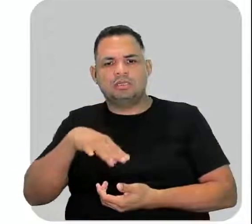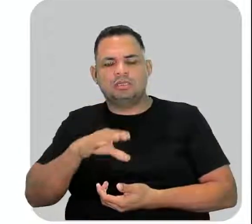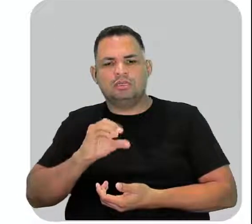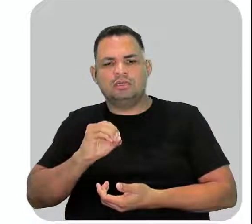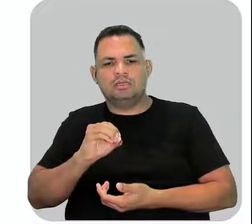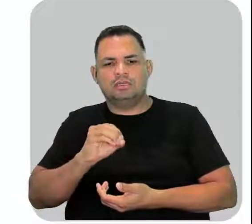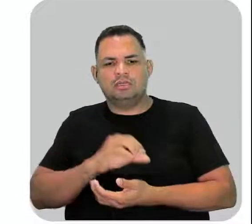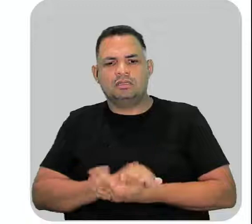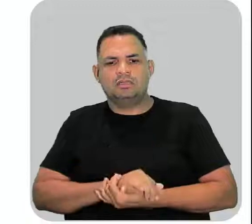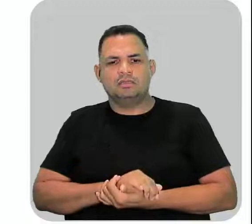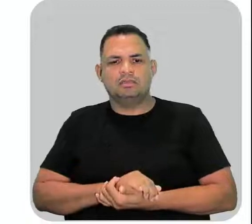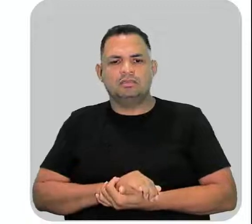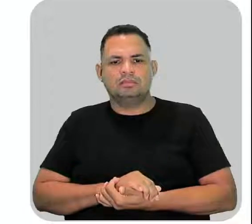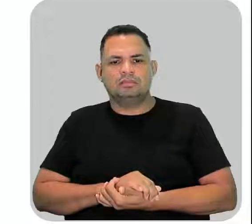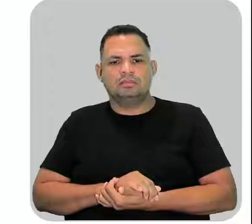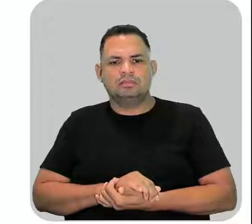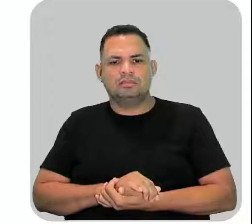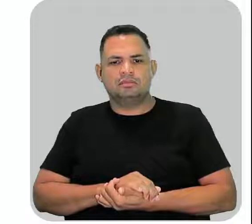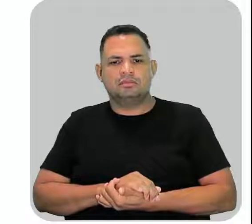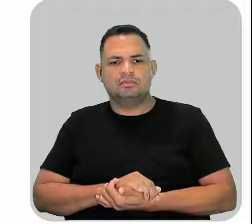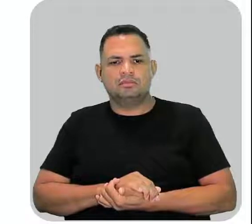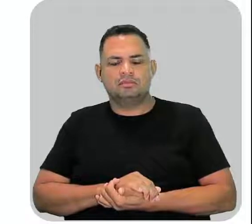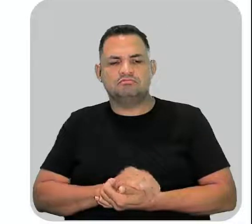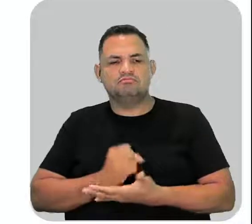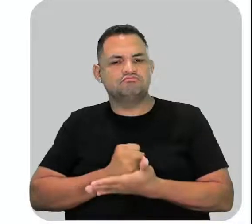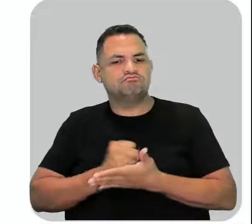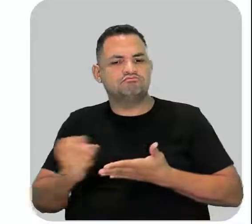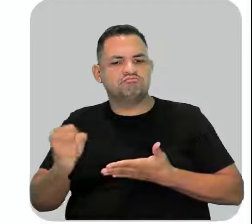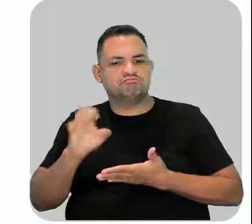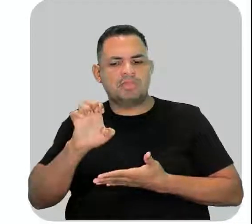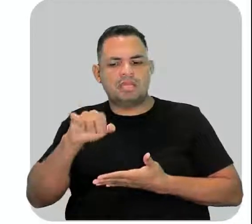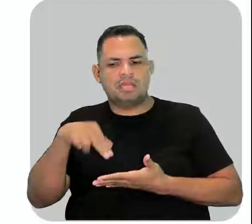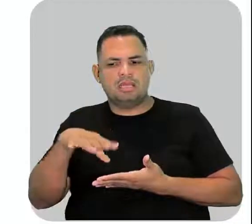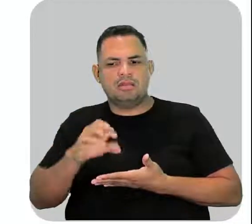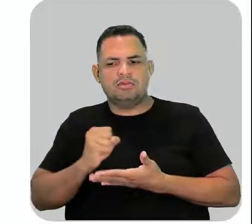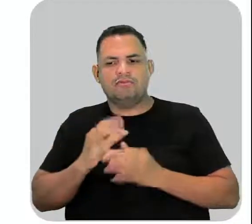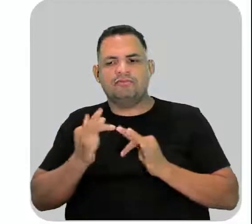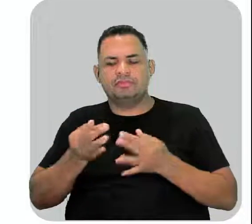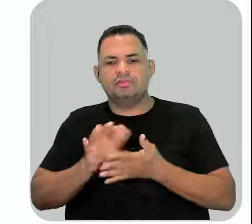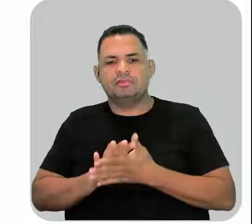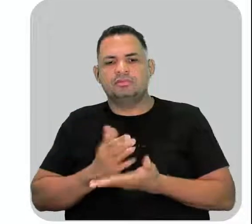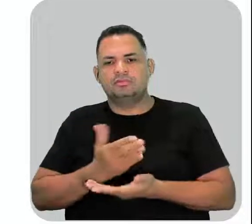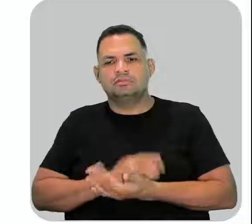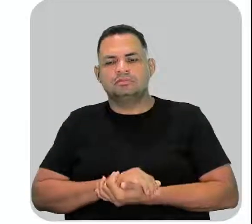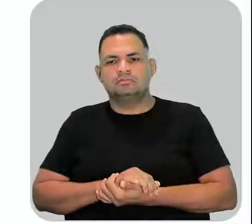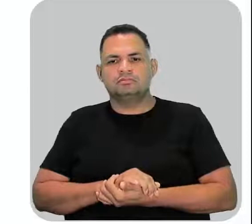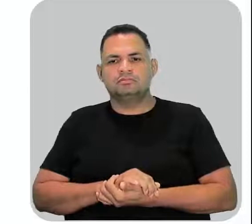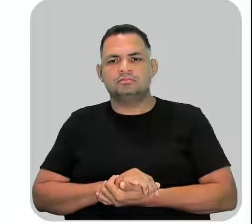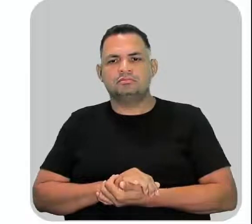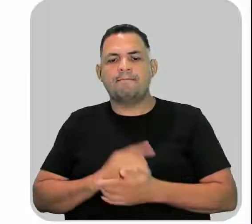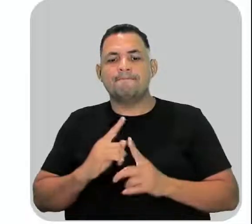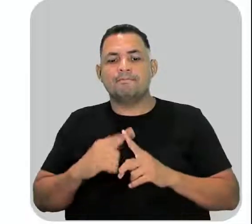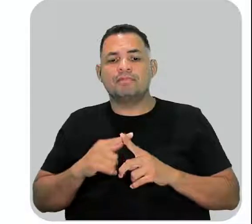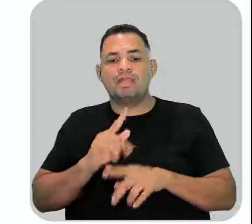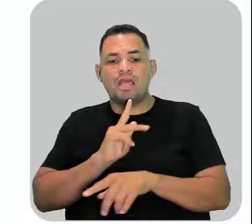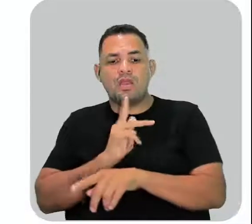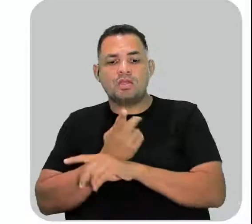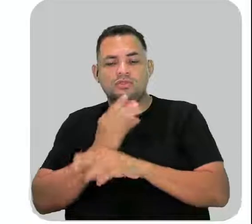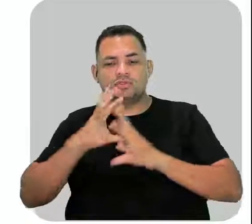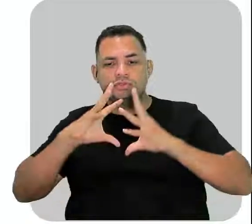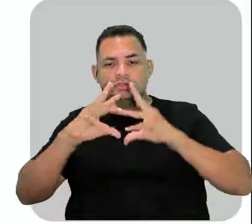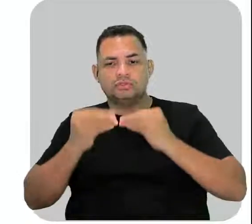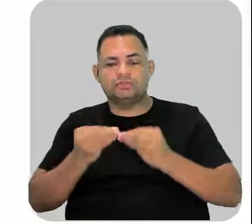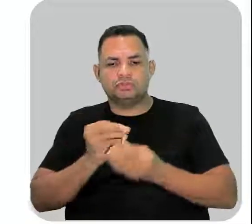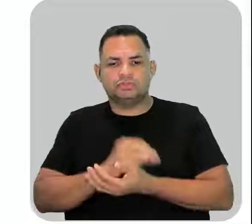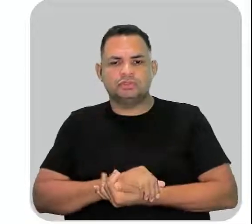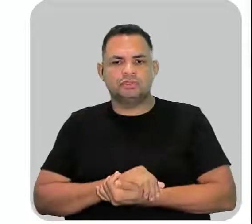eno, eno está fora, porque ele está falando da hidrogenação total. E quando eu